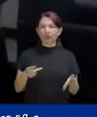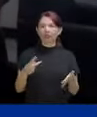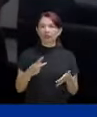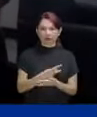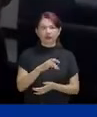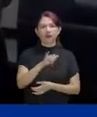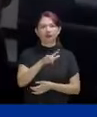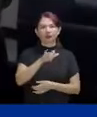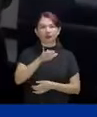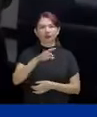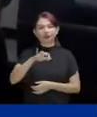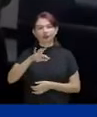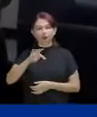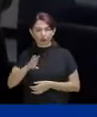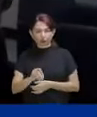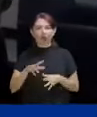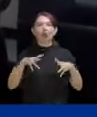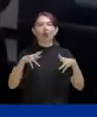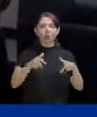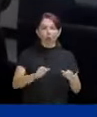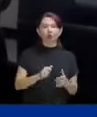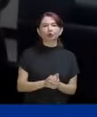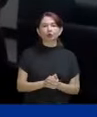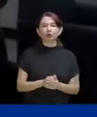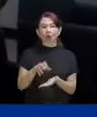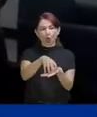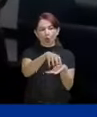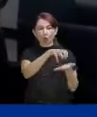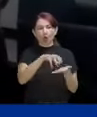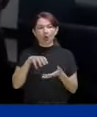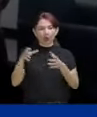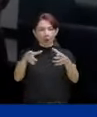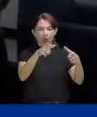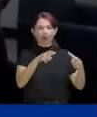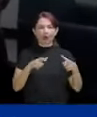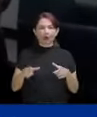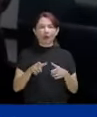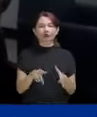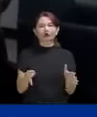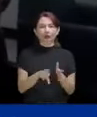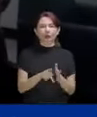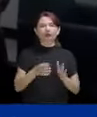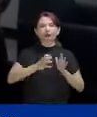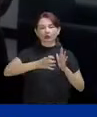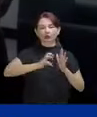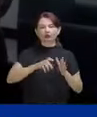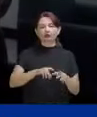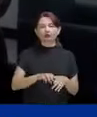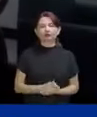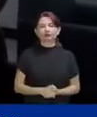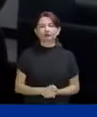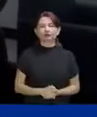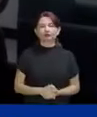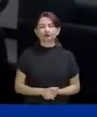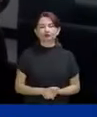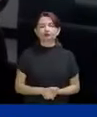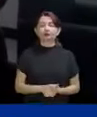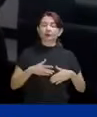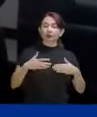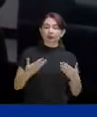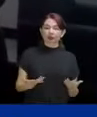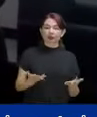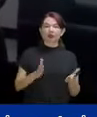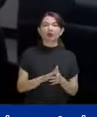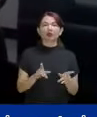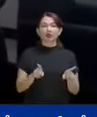excluída a solidariedade de outros órgãos de direção partidária, conforme artigo 15A da 9.096 de 95.